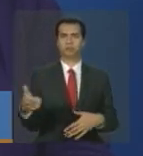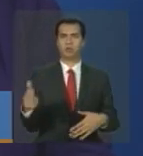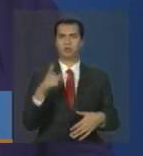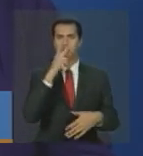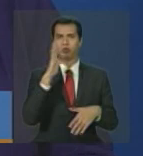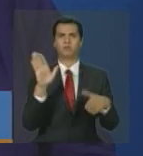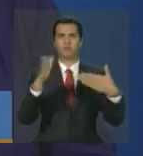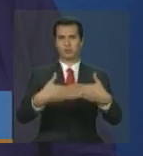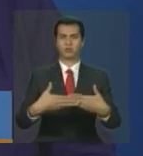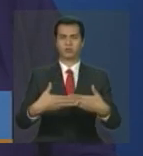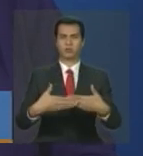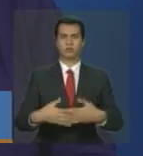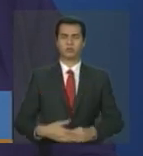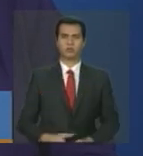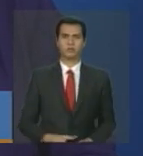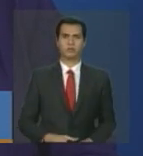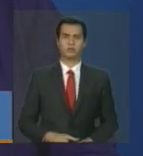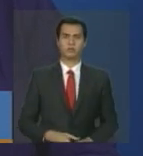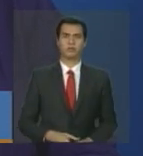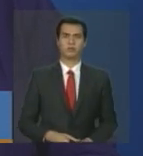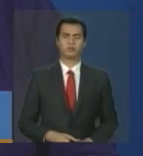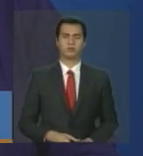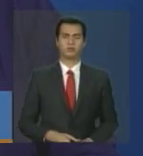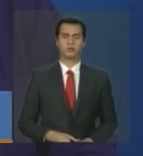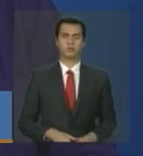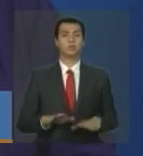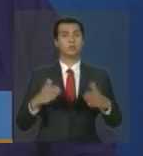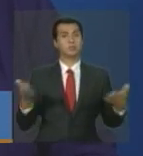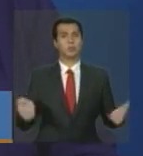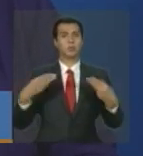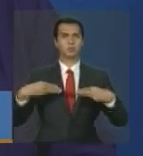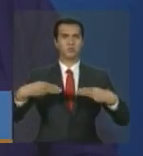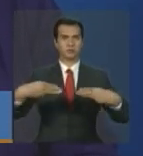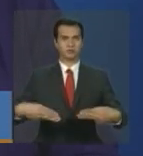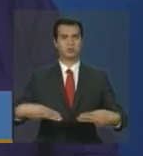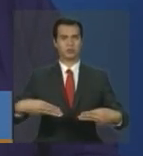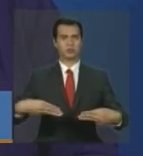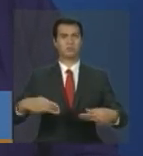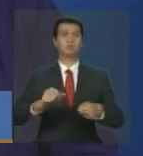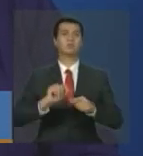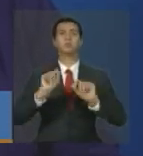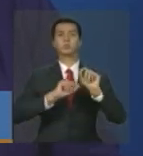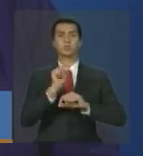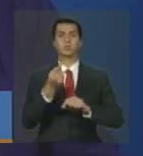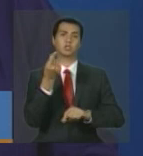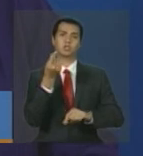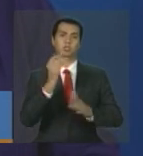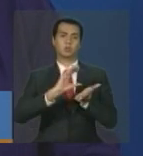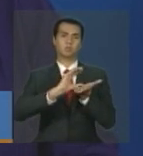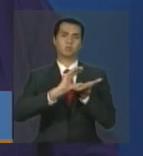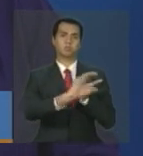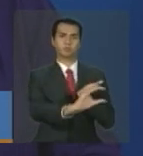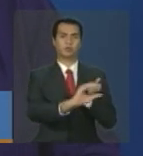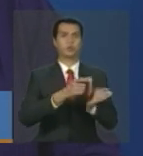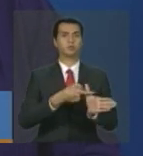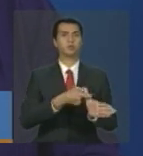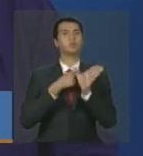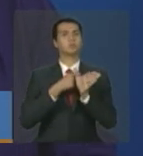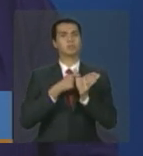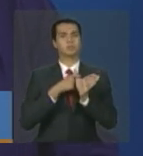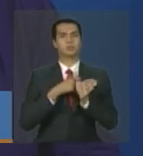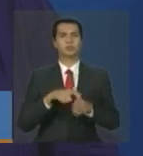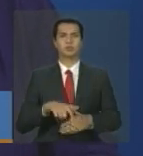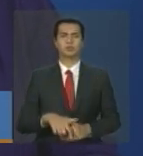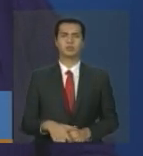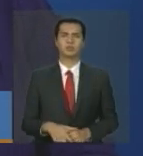serviço então é a mente Ministério vai suspender temporariamente o recurso dessas entidades